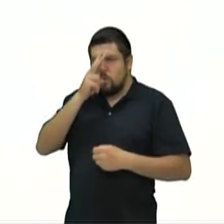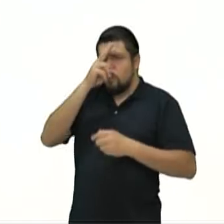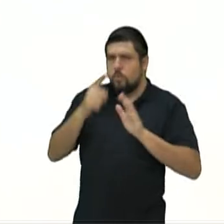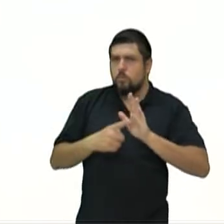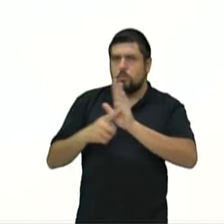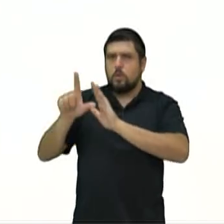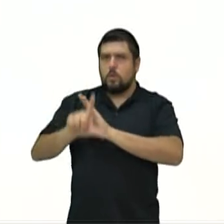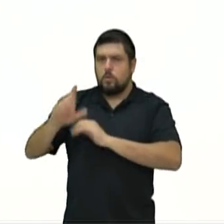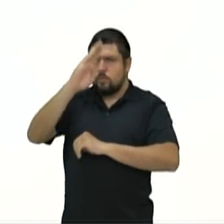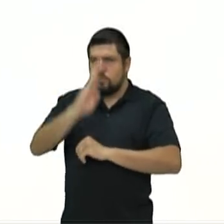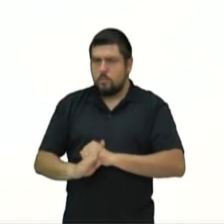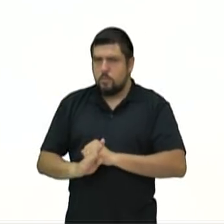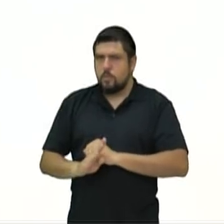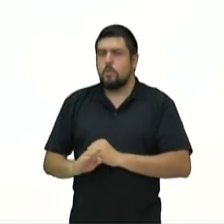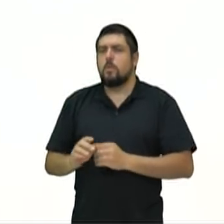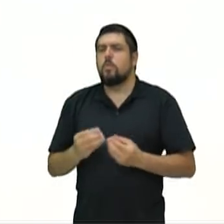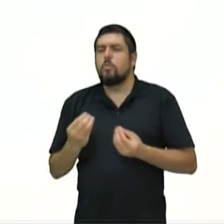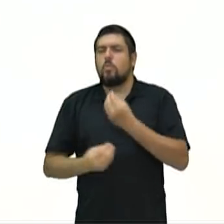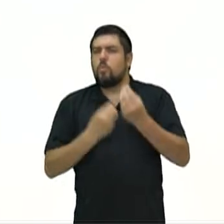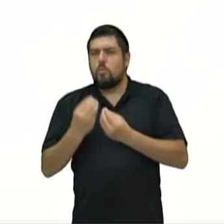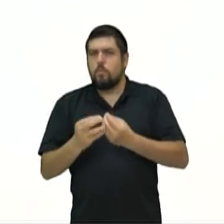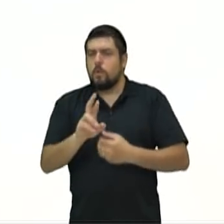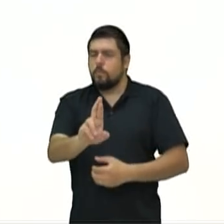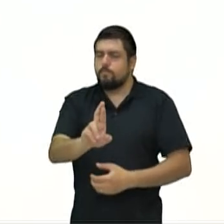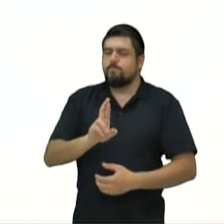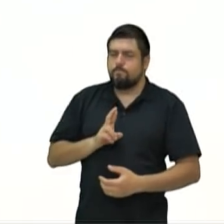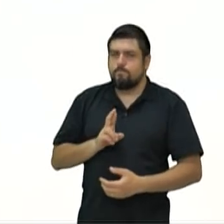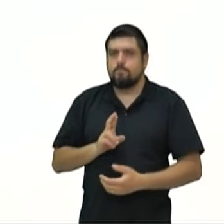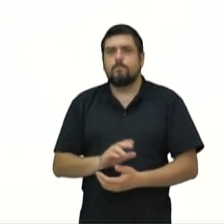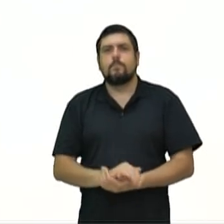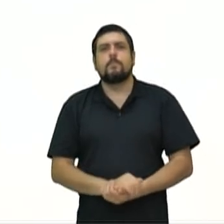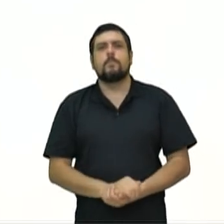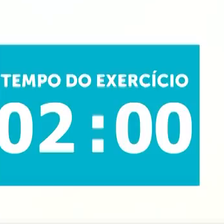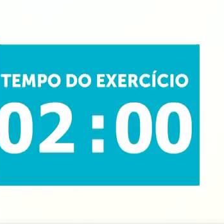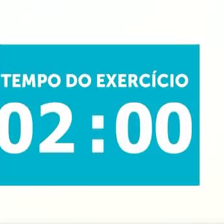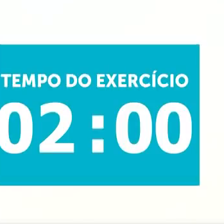é? Ok? Então, eu quero que vocês respondam, daqui a pouco a gente volta para corrigir.